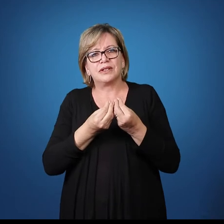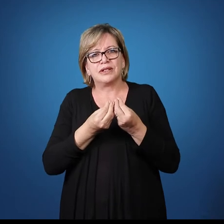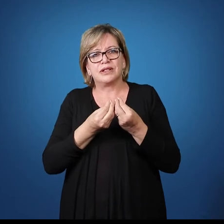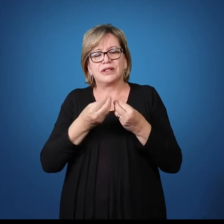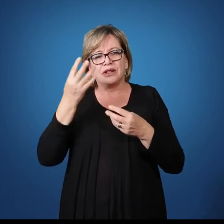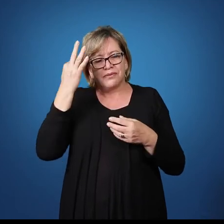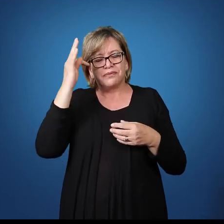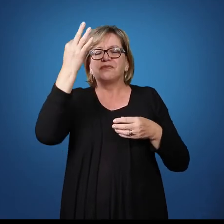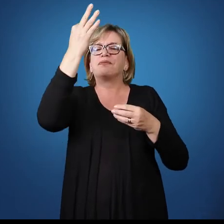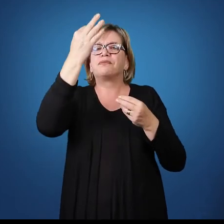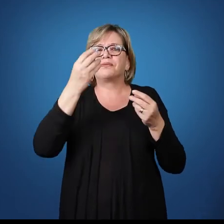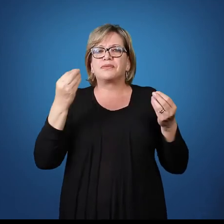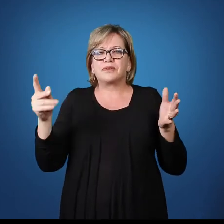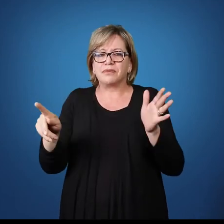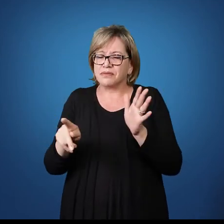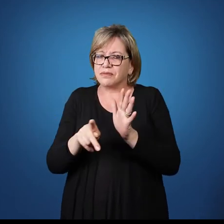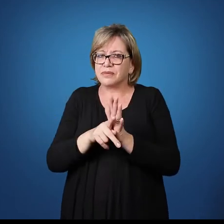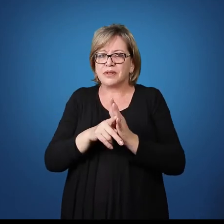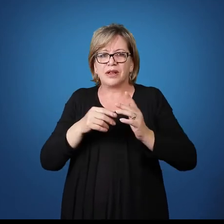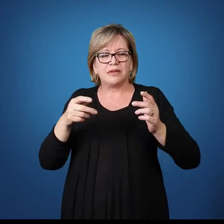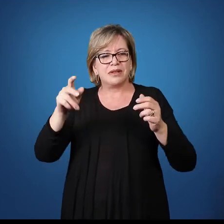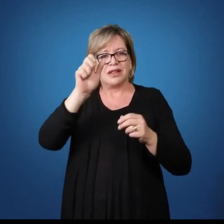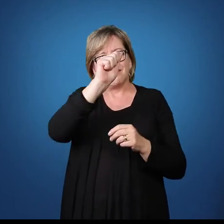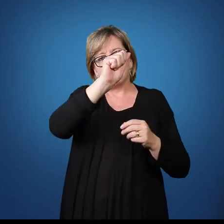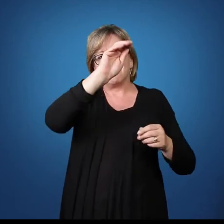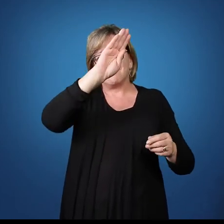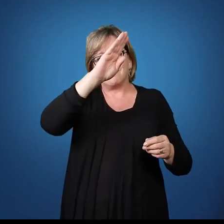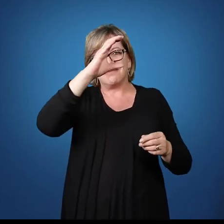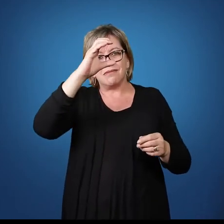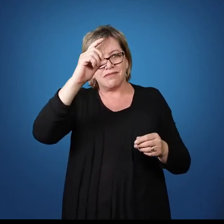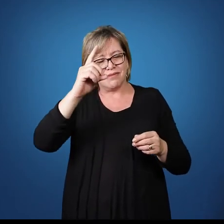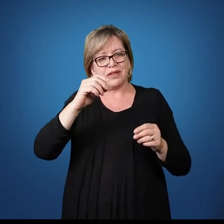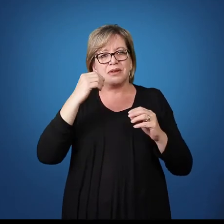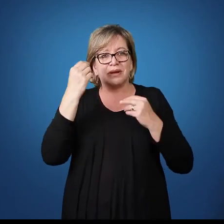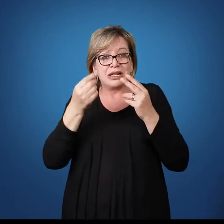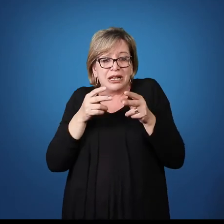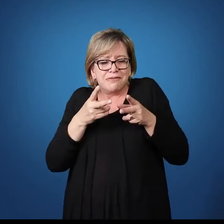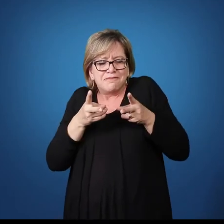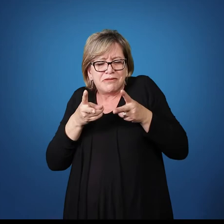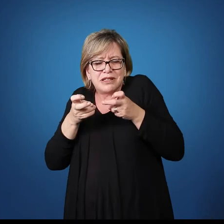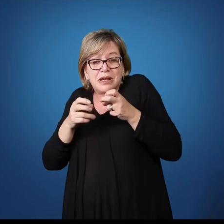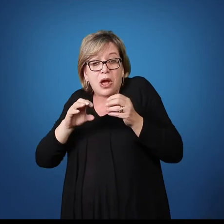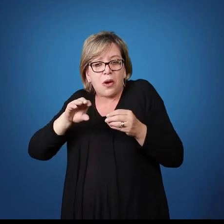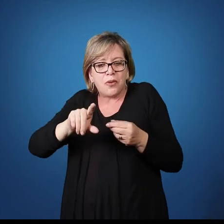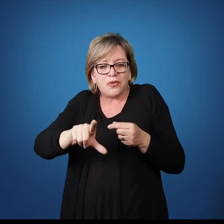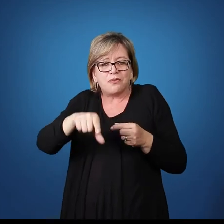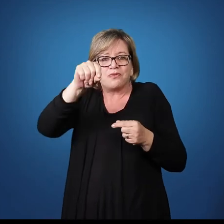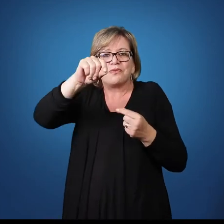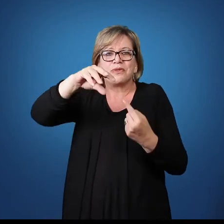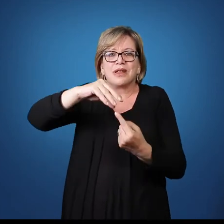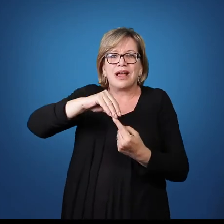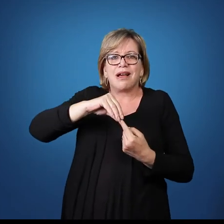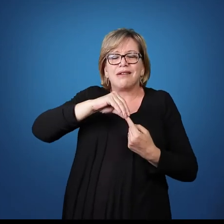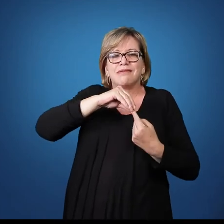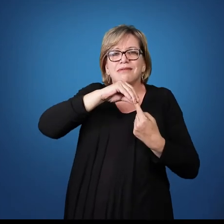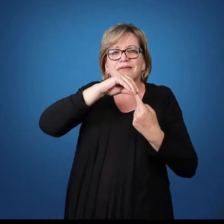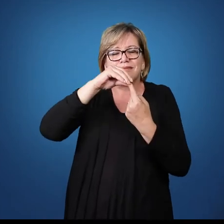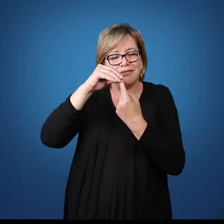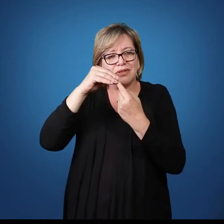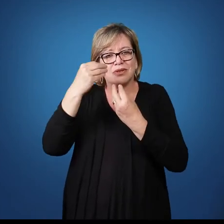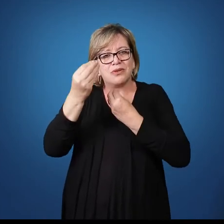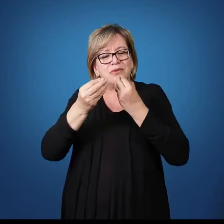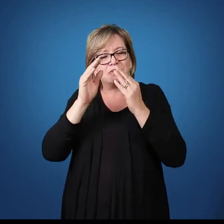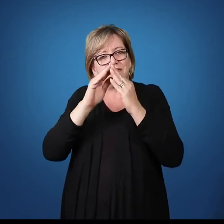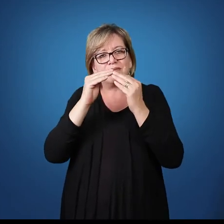diversas teorias, então, sobre a questão da alfabetização, para que ele veja qual que é a melhor forma com que a